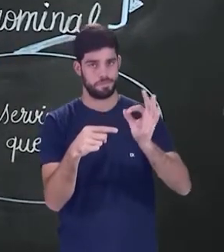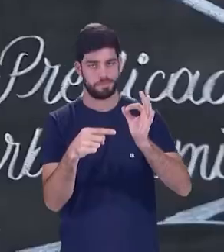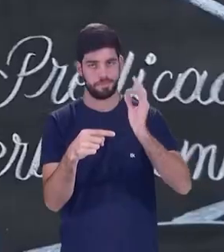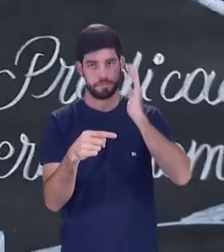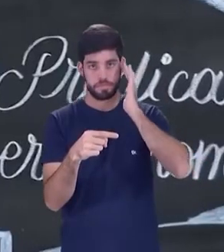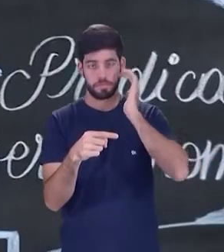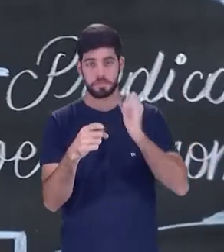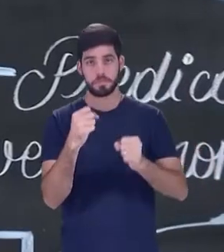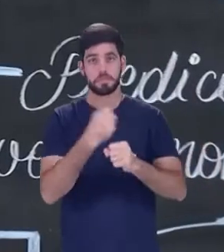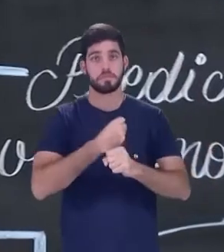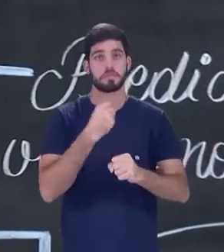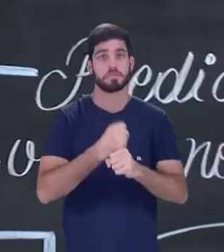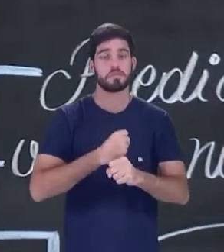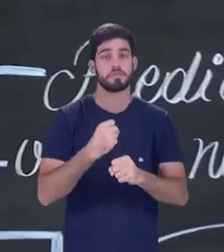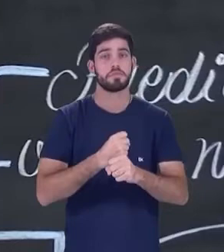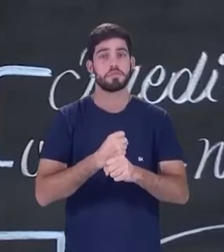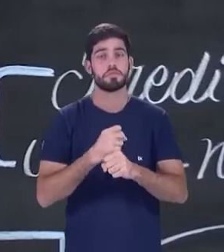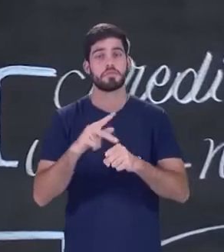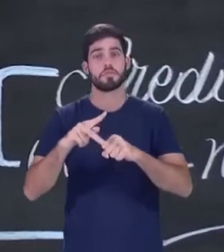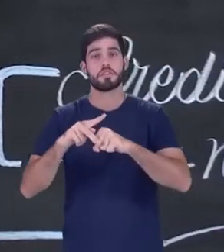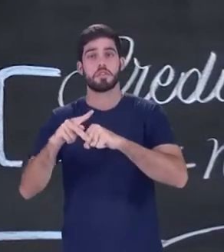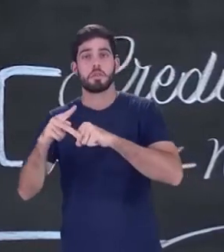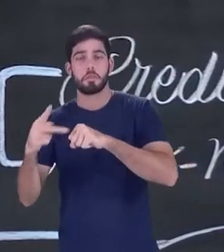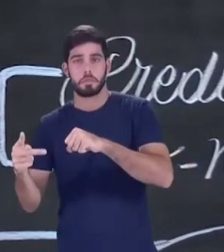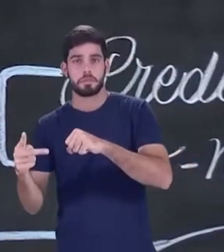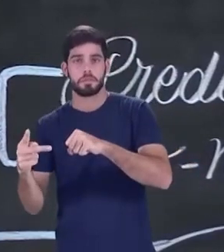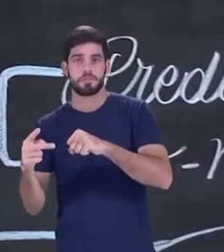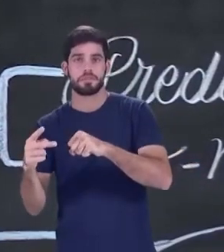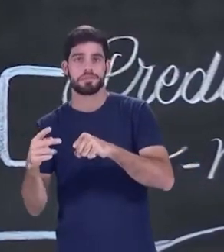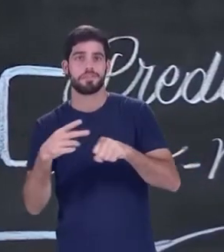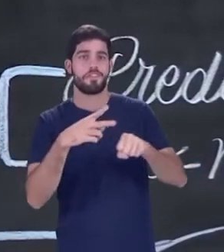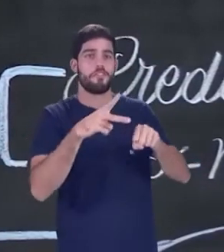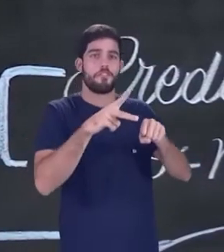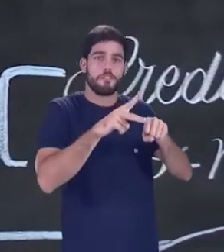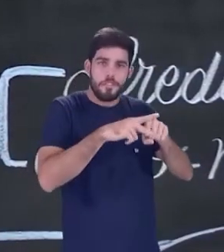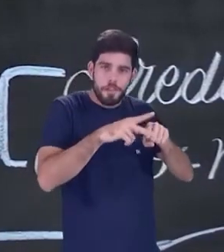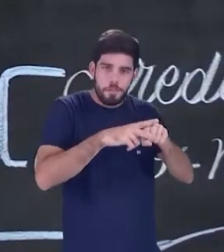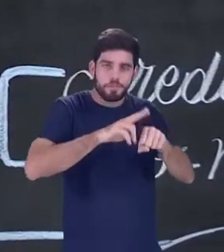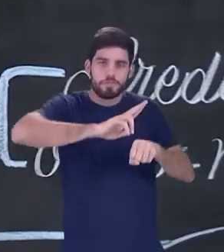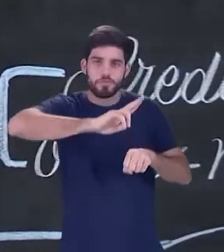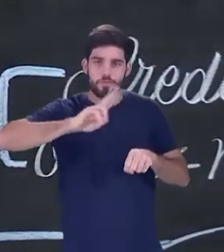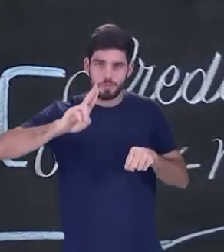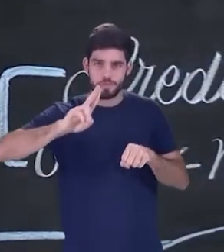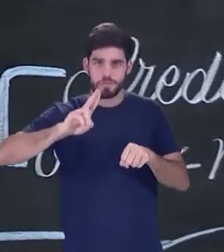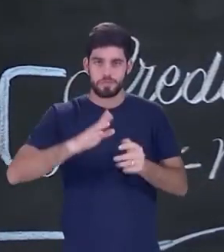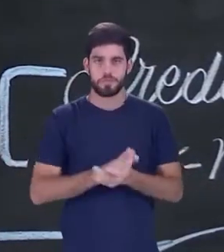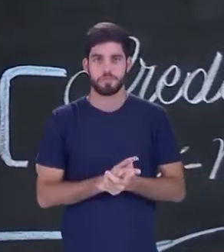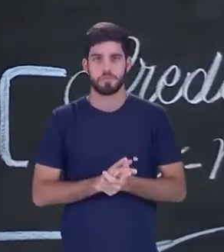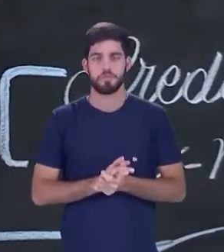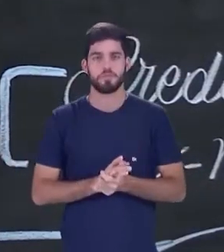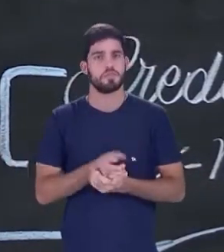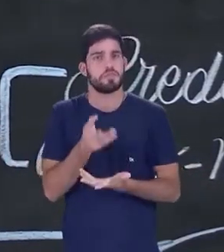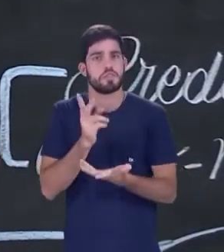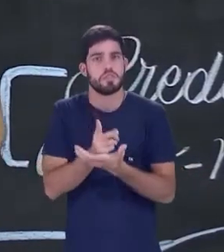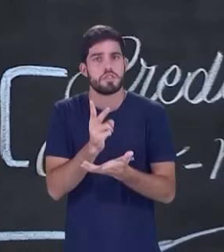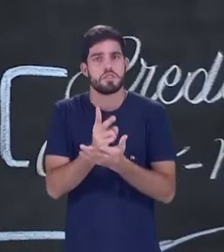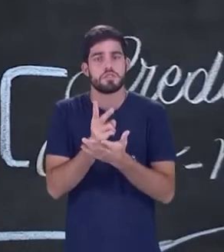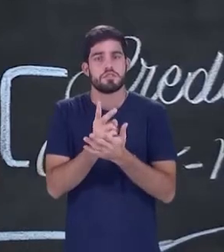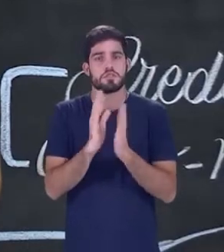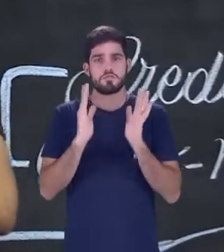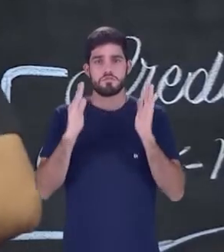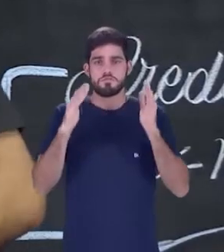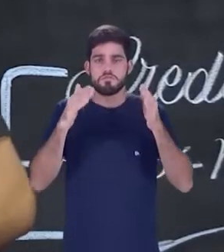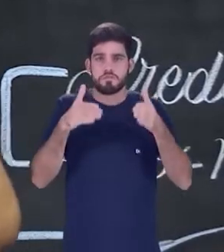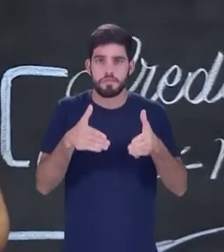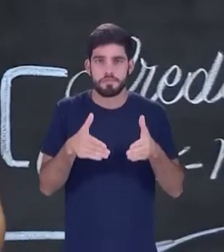construção acontece, a gente chama de predicado verbo nominal. Ou seja, o predicado verbo nominal vai ser centralizado em